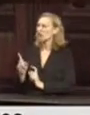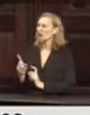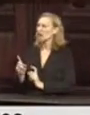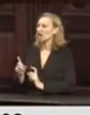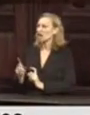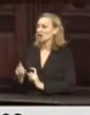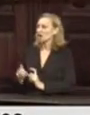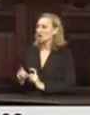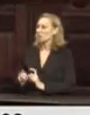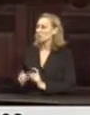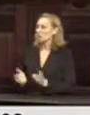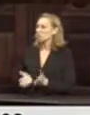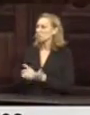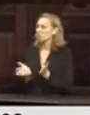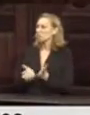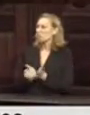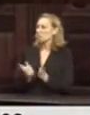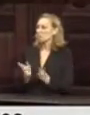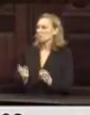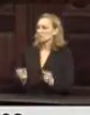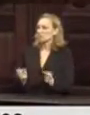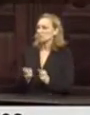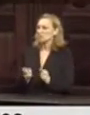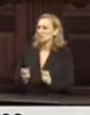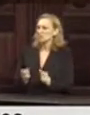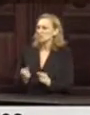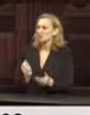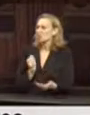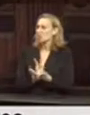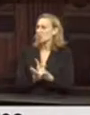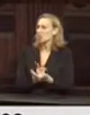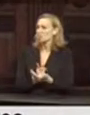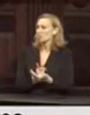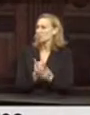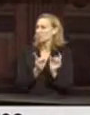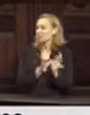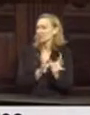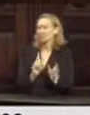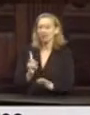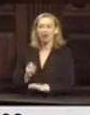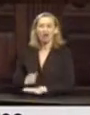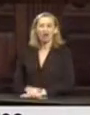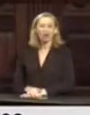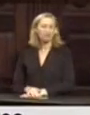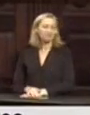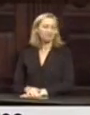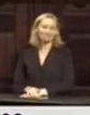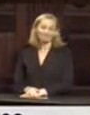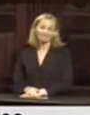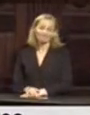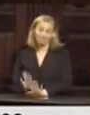de venda de varejo. Ora, então o que, se faz necessário?